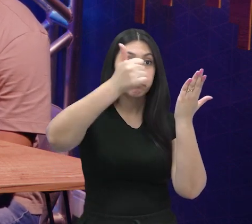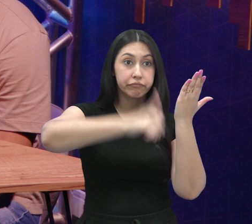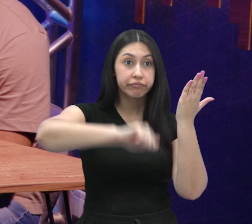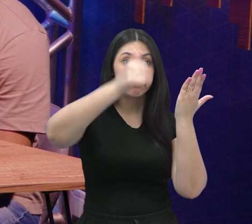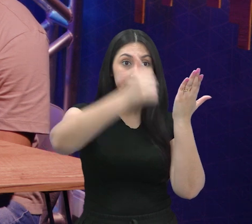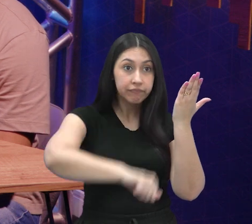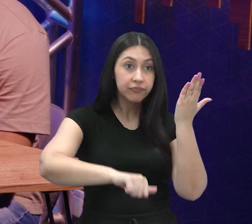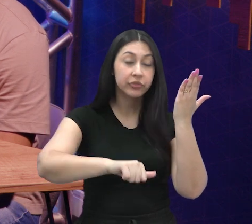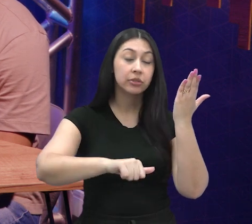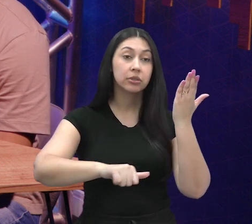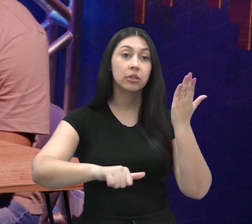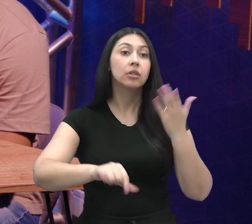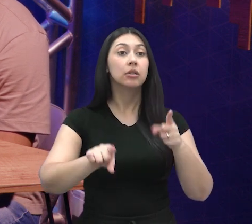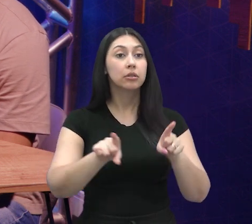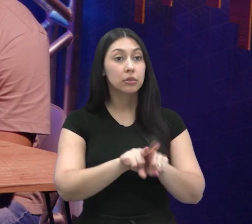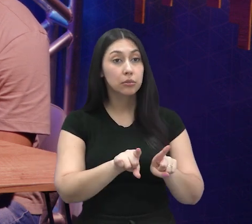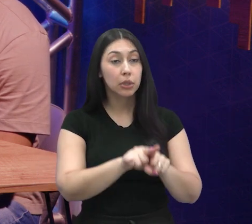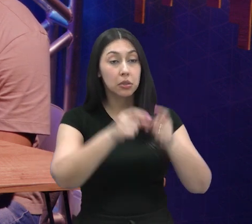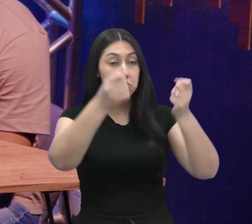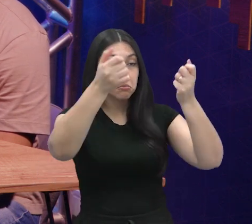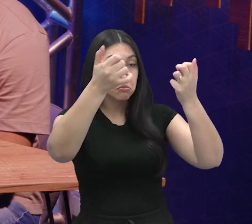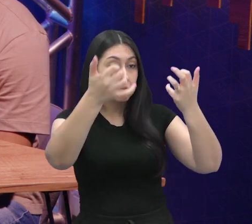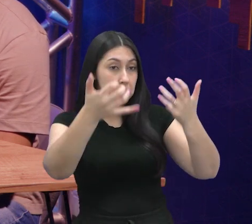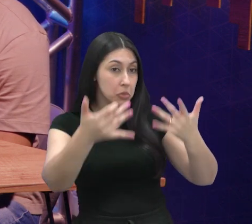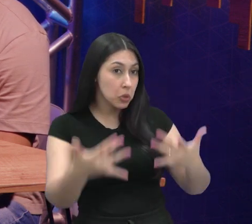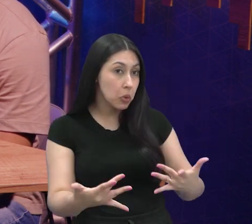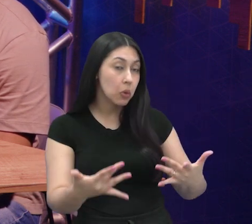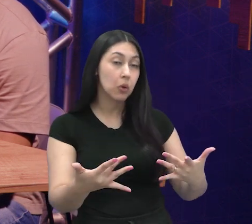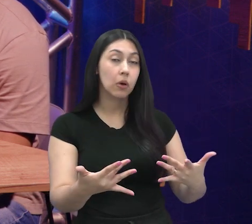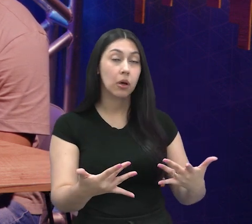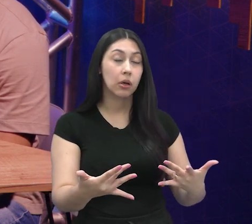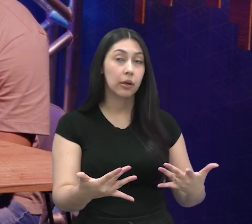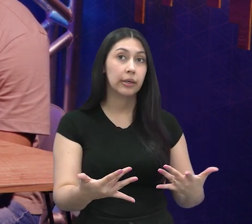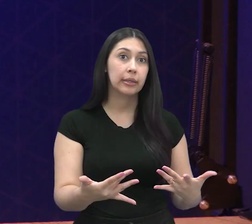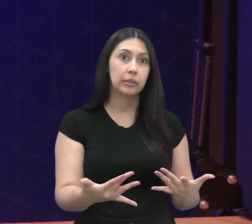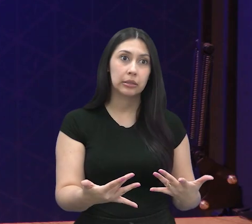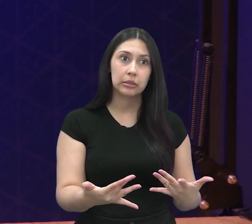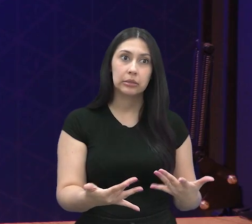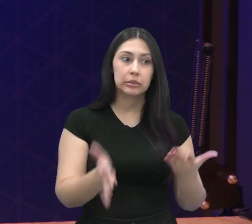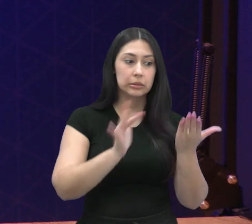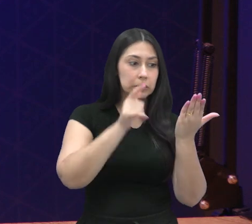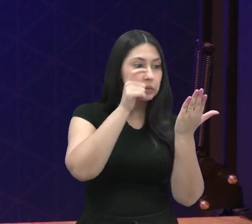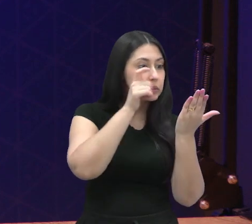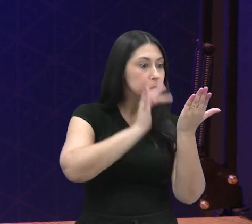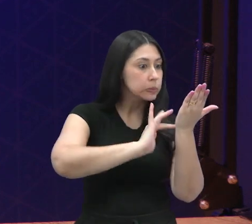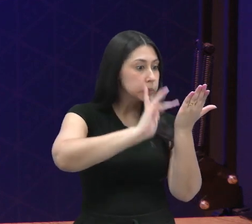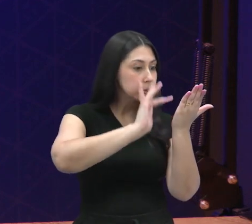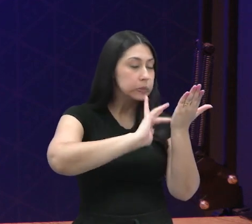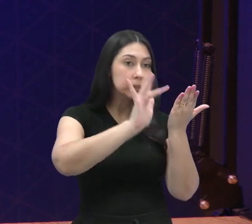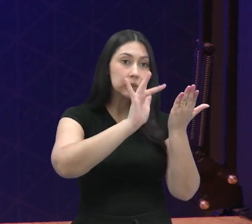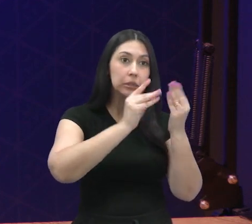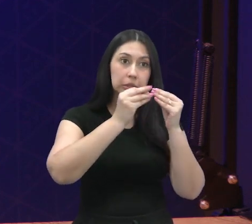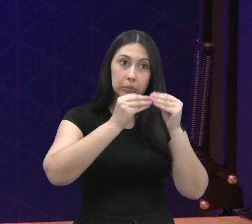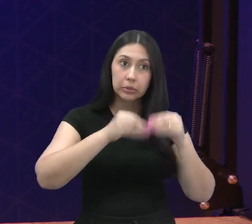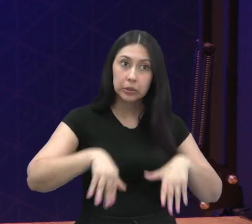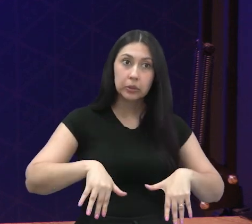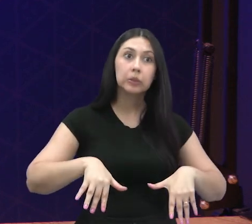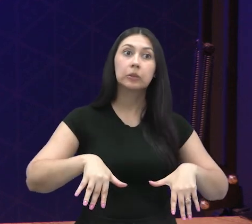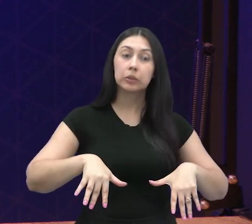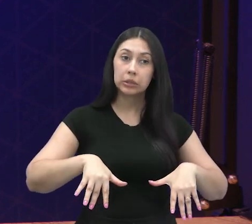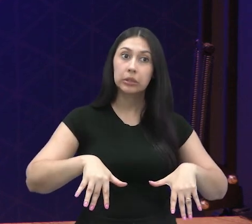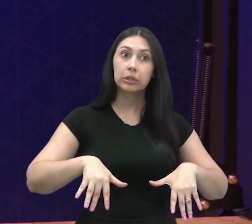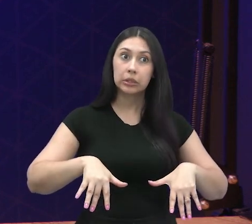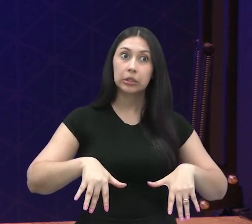negativos. E a gente explicou aqui, então, o quanto o consumo de notícias ruins pode afetar o